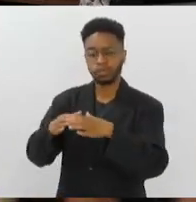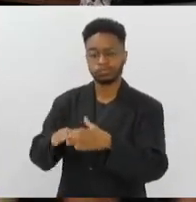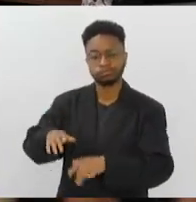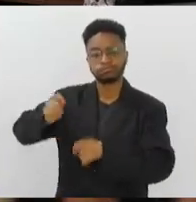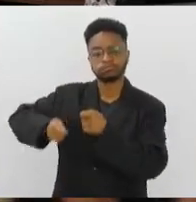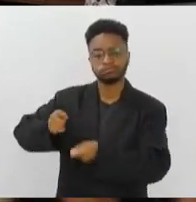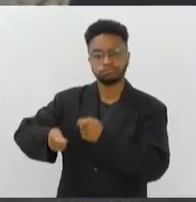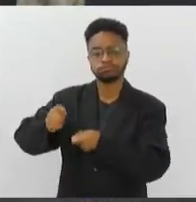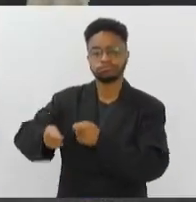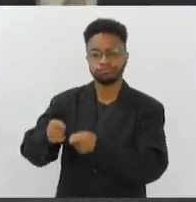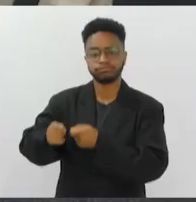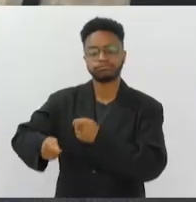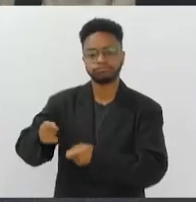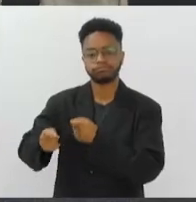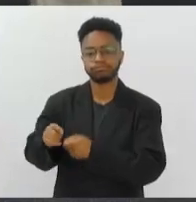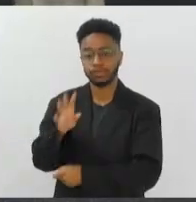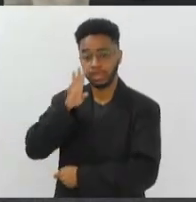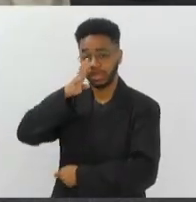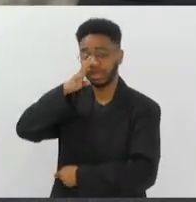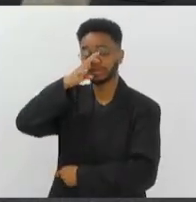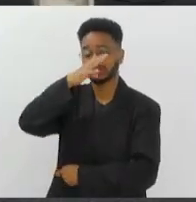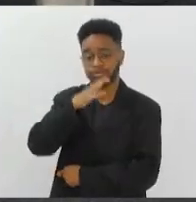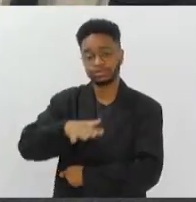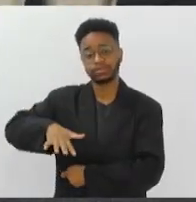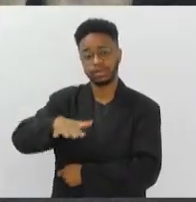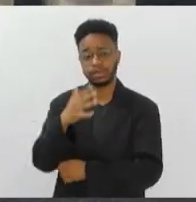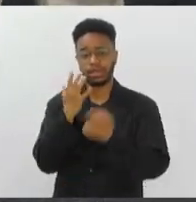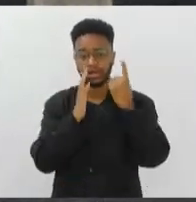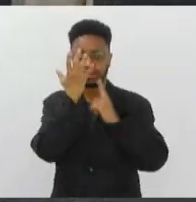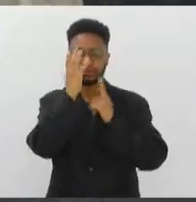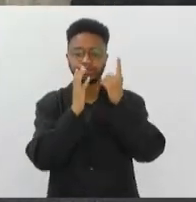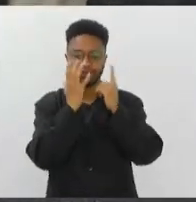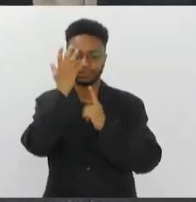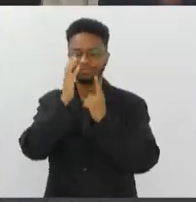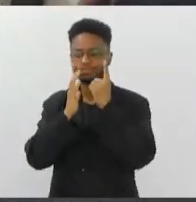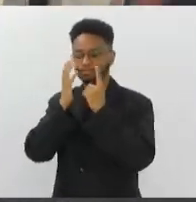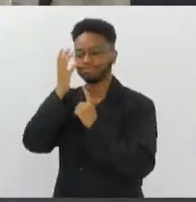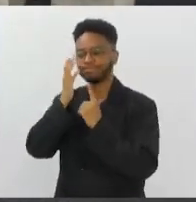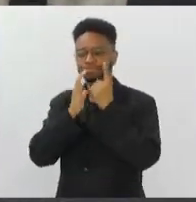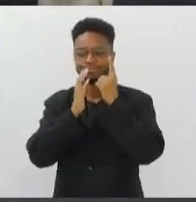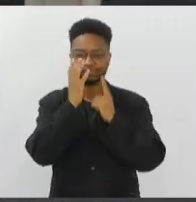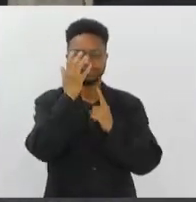Zona Mental, resistindo nesse carnaval.